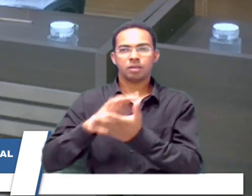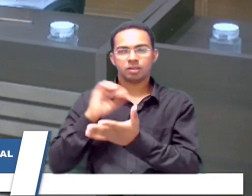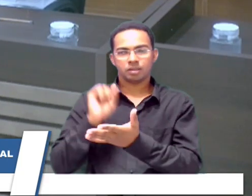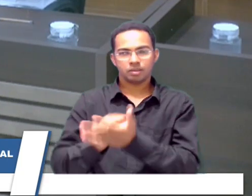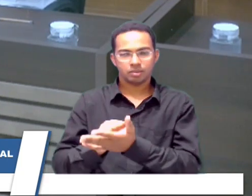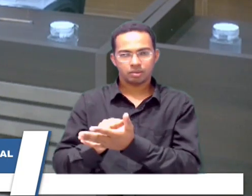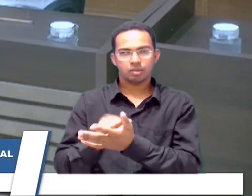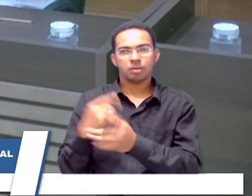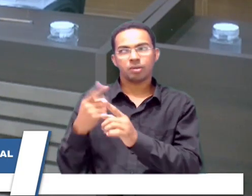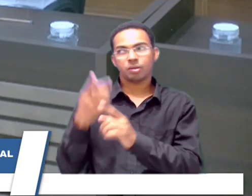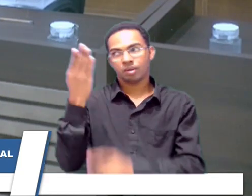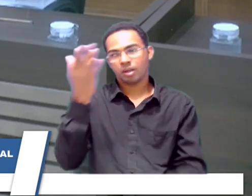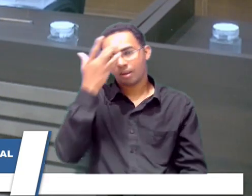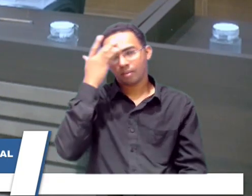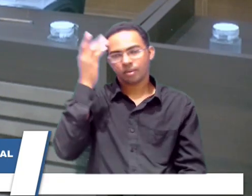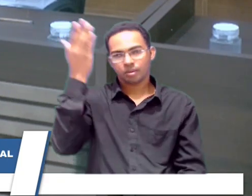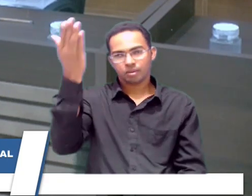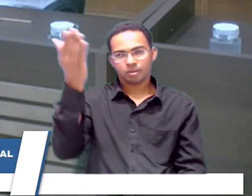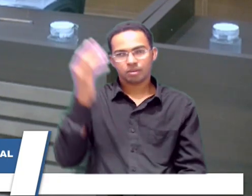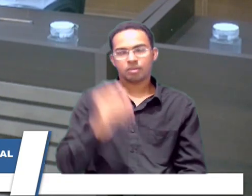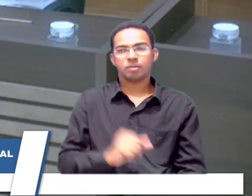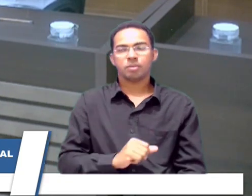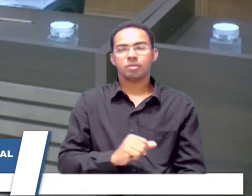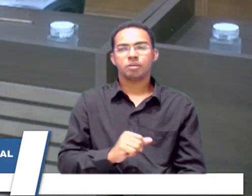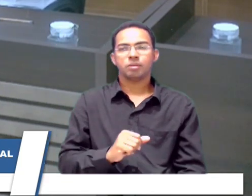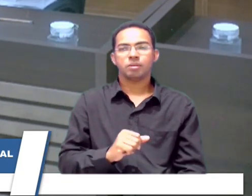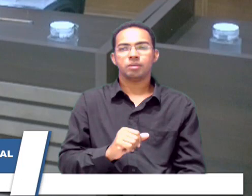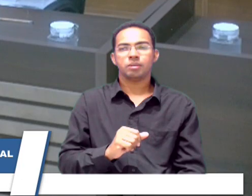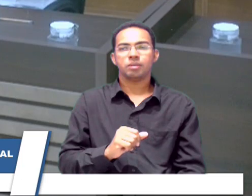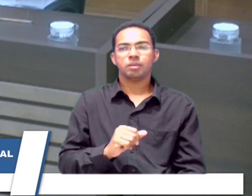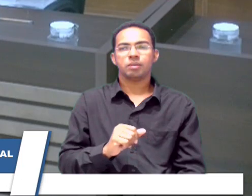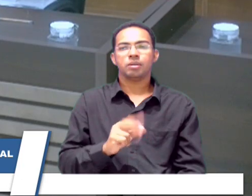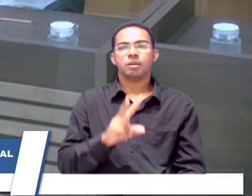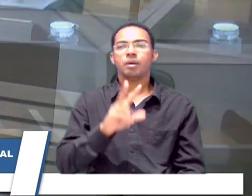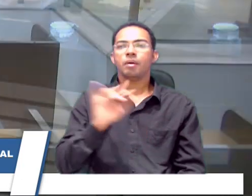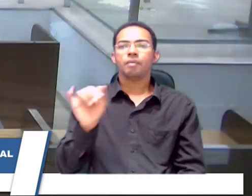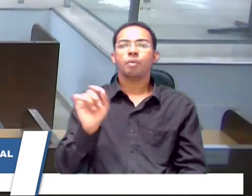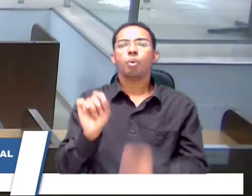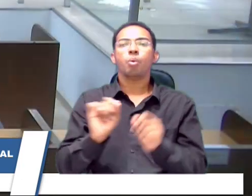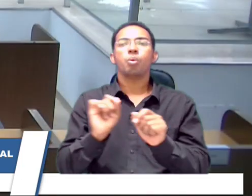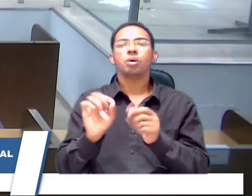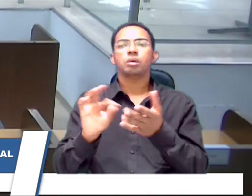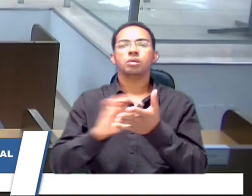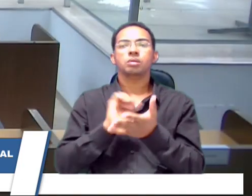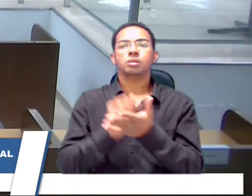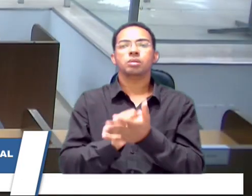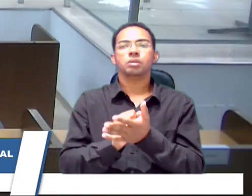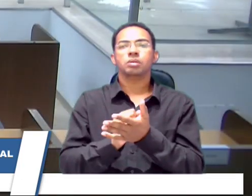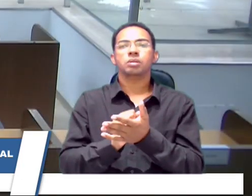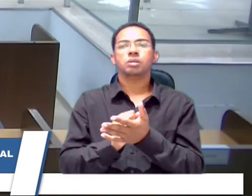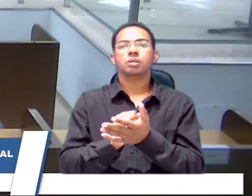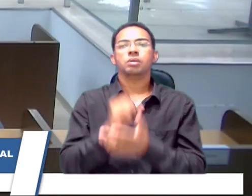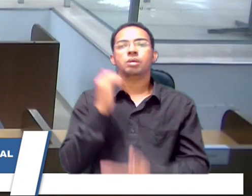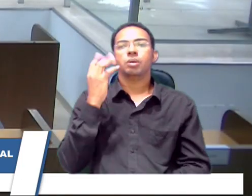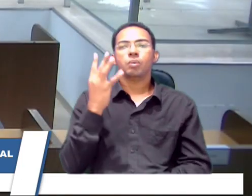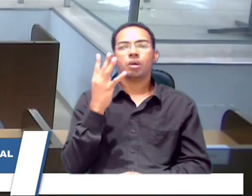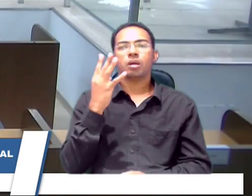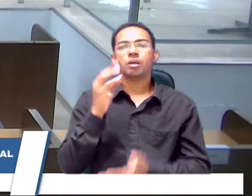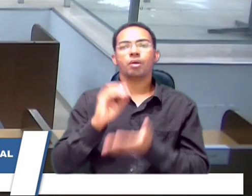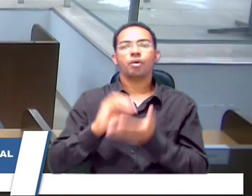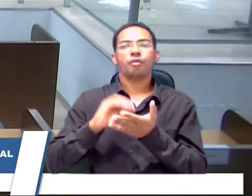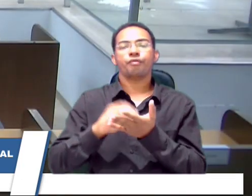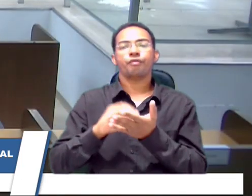Aquele rapaz simpático lá, do lado lá, ó, é que vai fazer a inscrição das 4 pessoas que